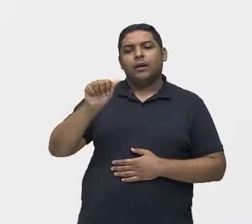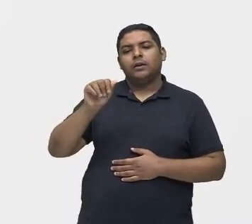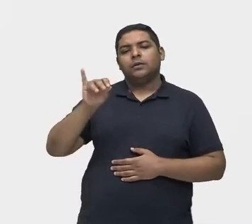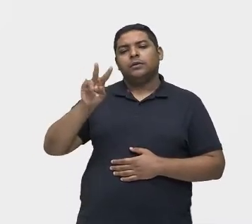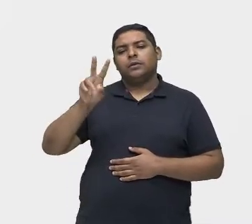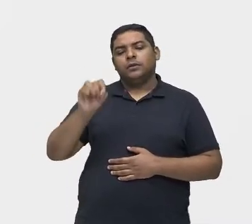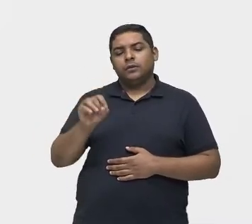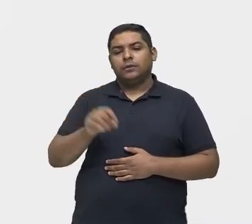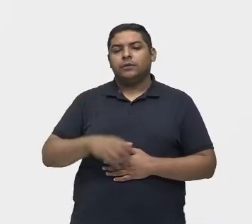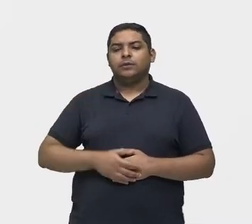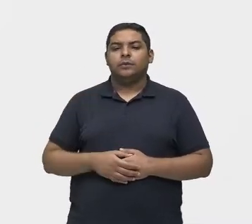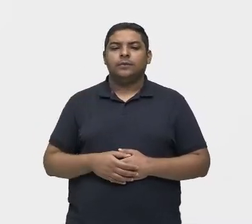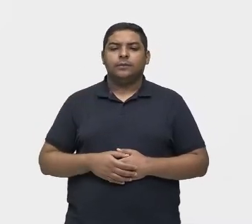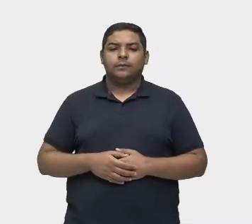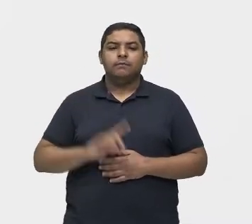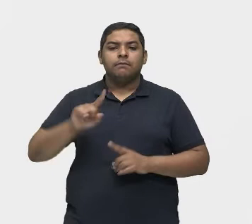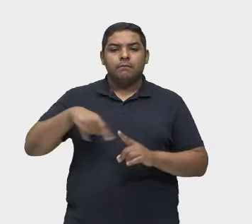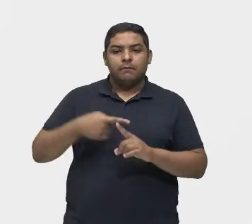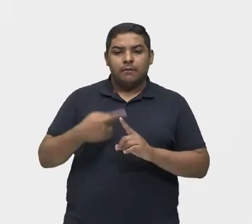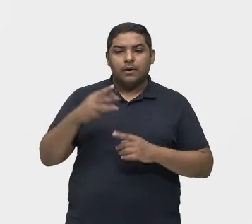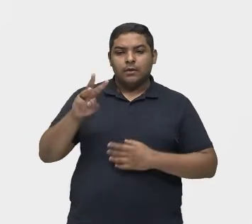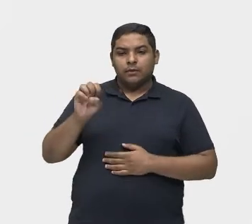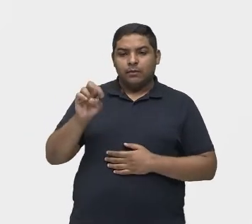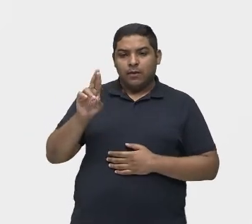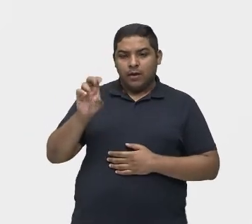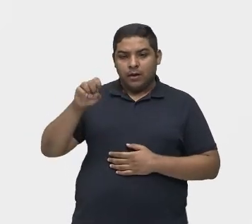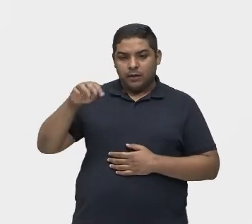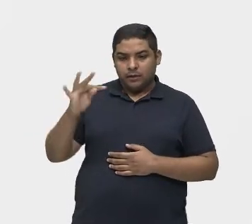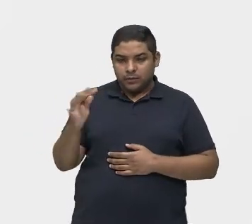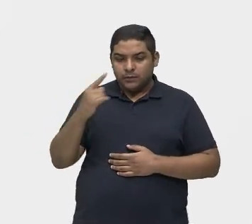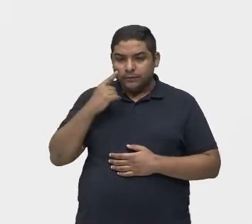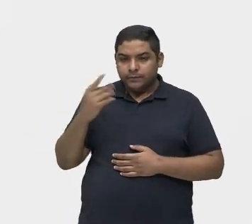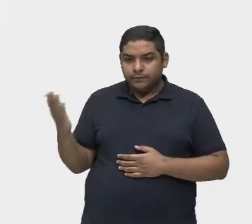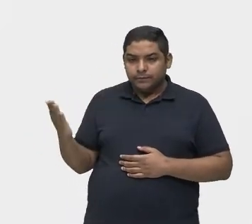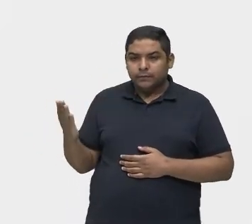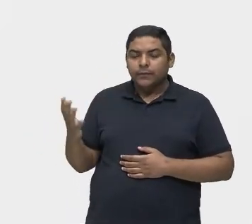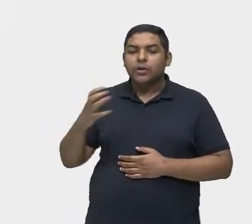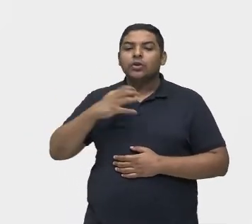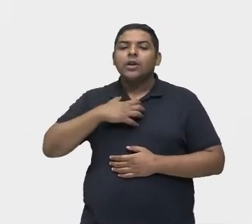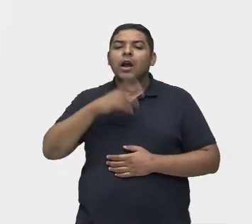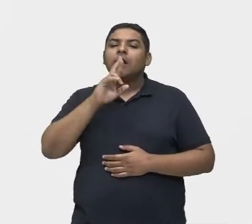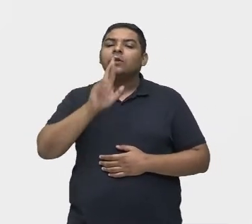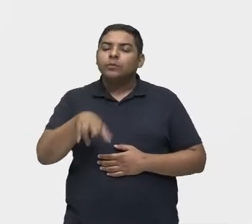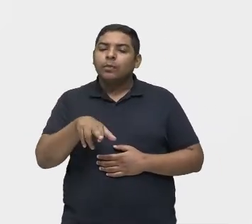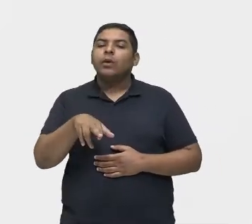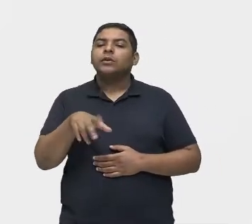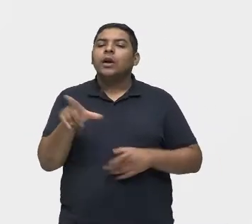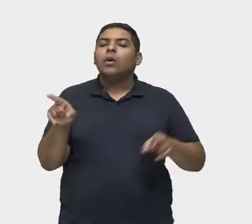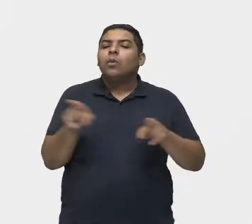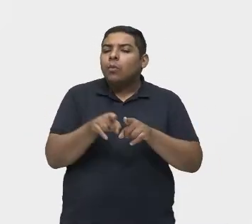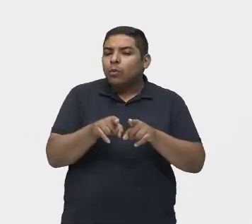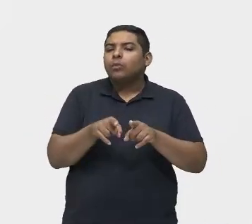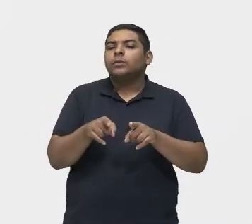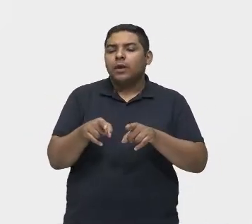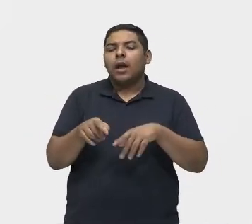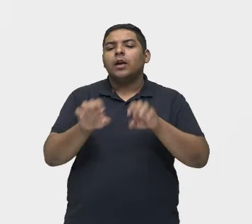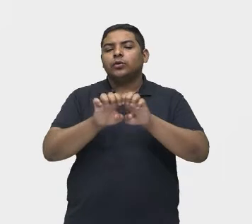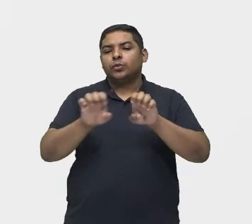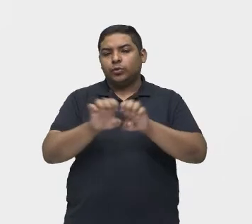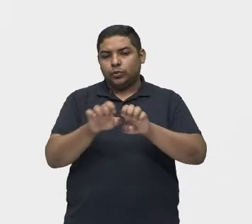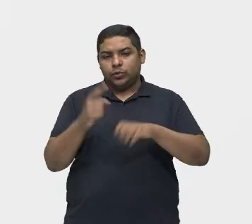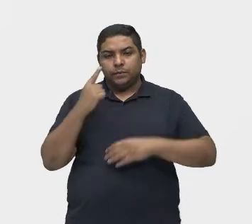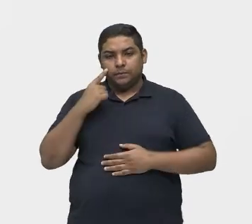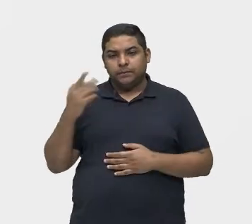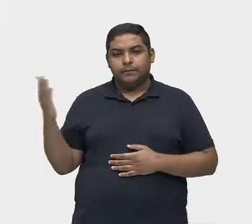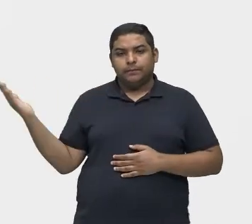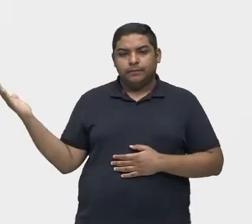not or weren't. Tá certo? Então, as formas de resposta curta, yes ou no, é sempre seguindo essa estrutura.